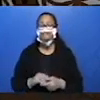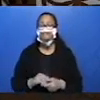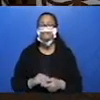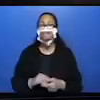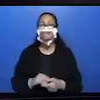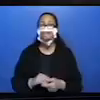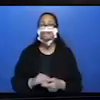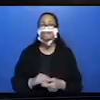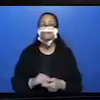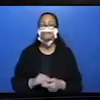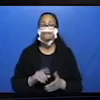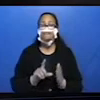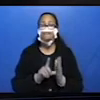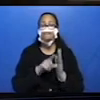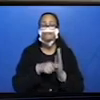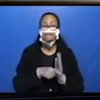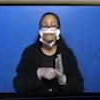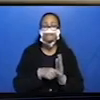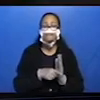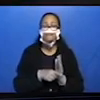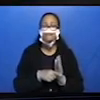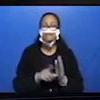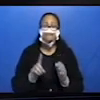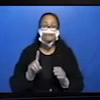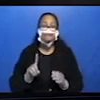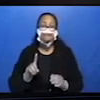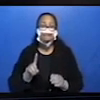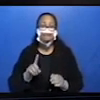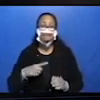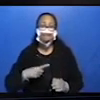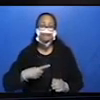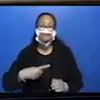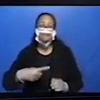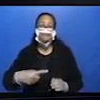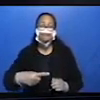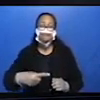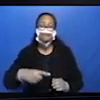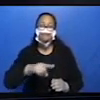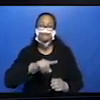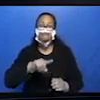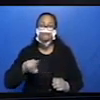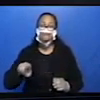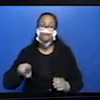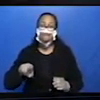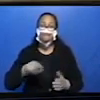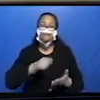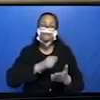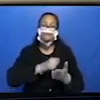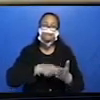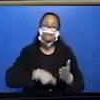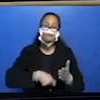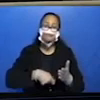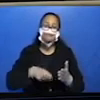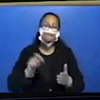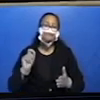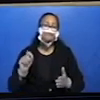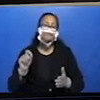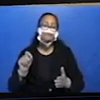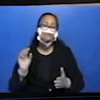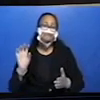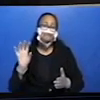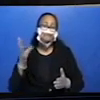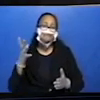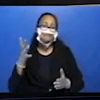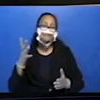E depois de uma semana, vocês vão anotar aqui o que aconteceu com os